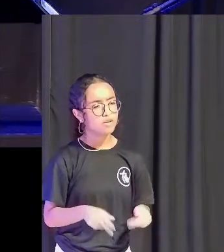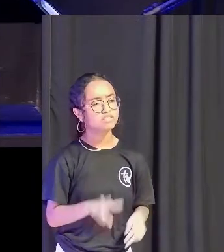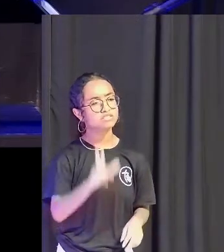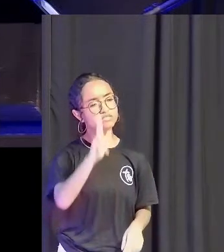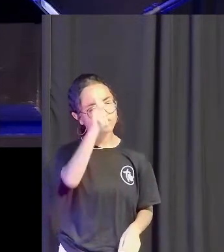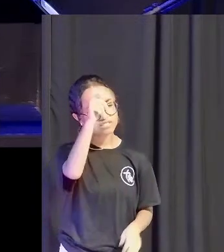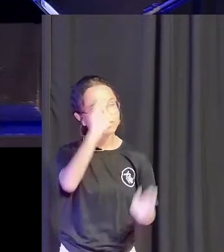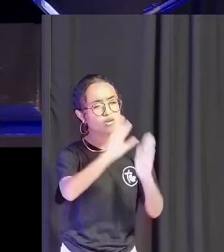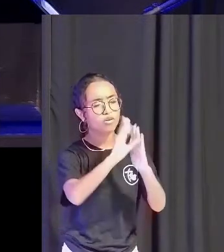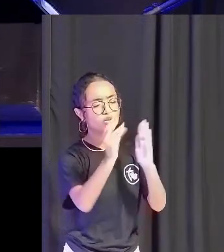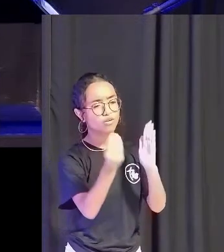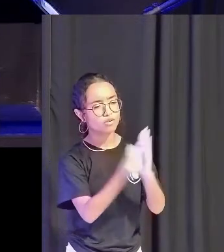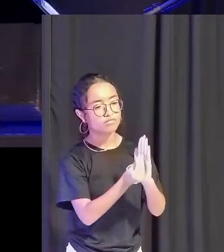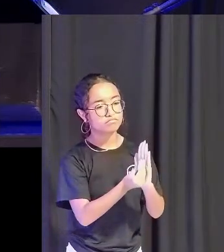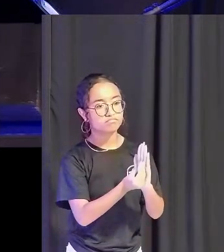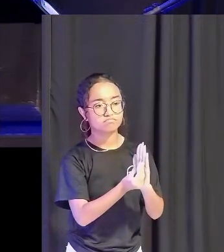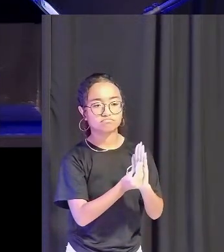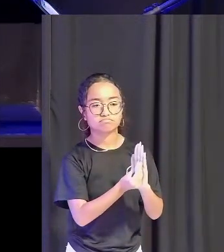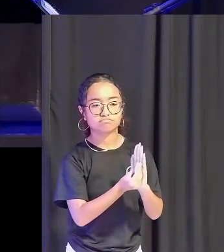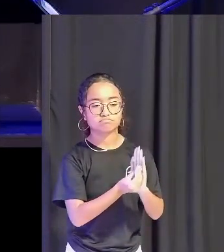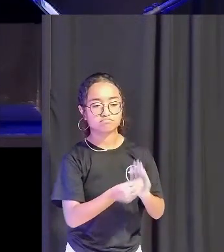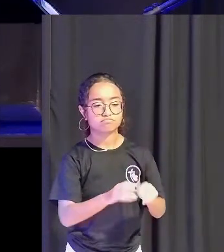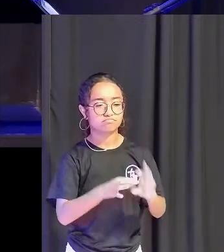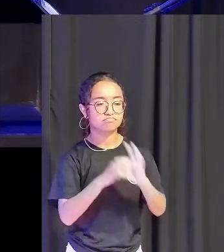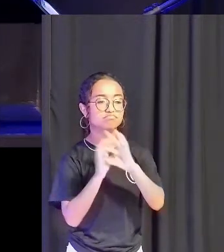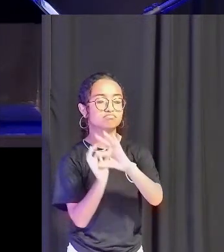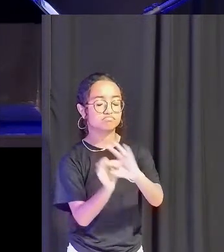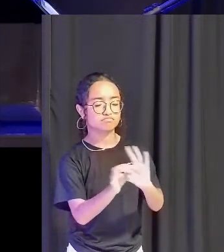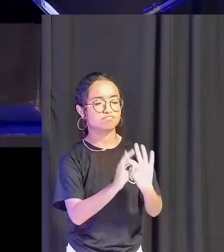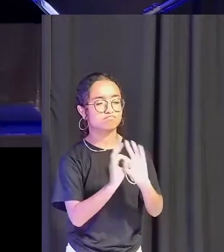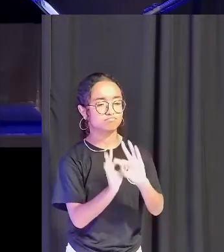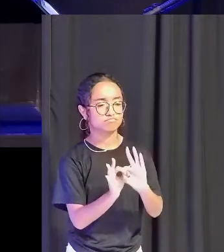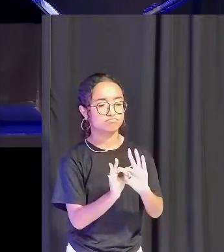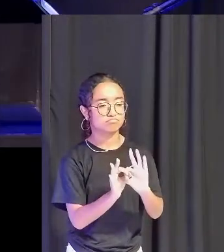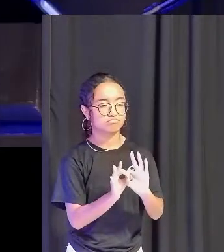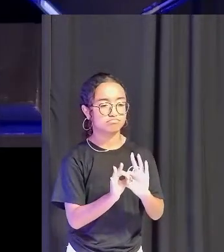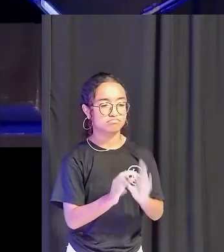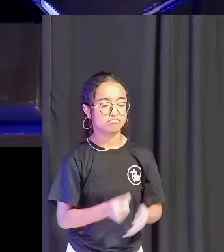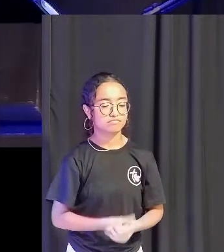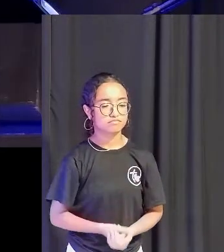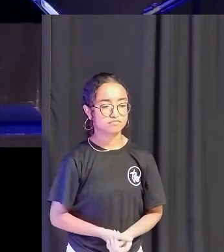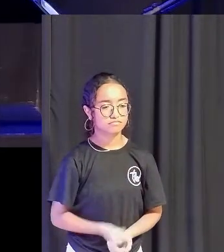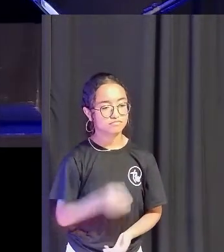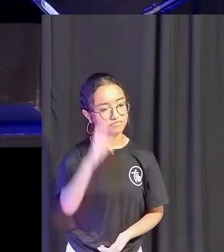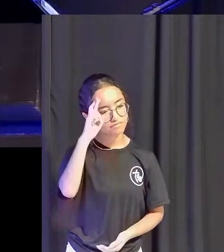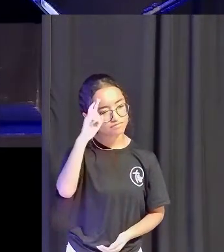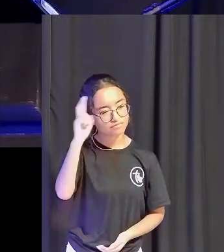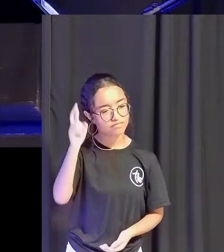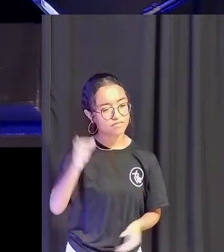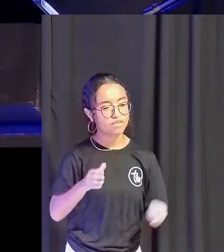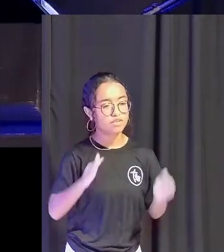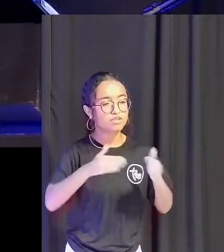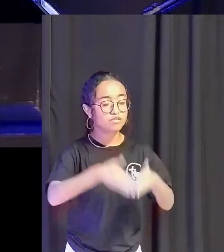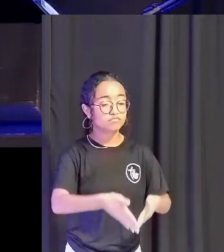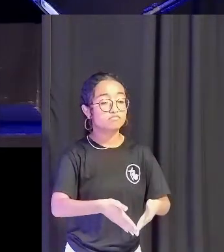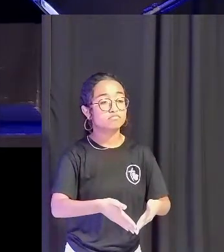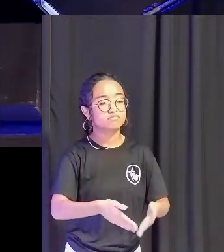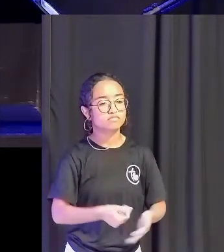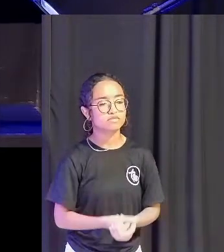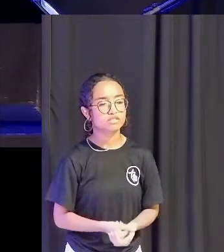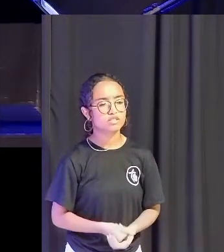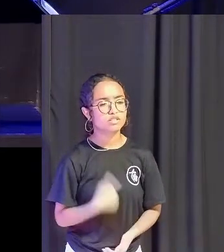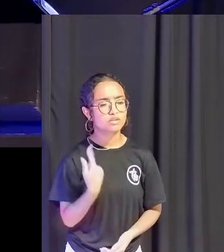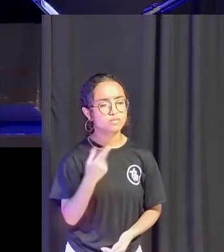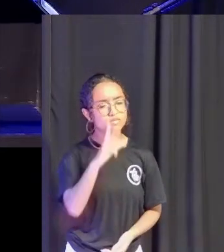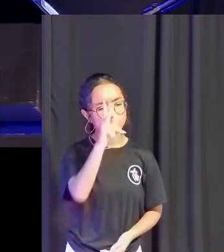igreja, como corpo de Cristo, contigo como cabeça. Tu nos dês essa força,